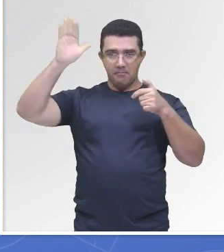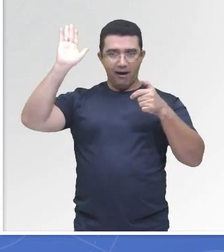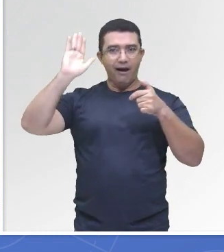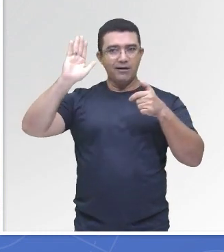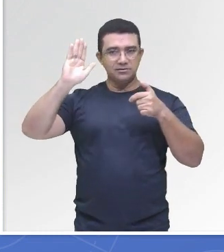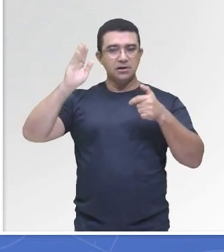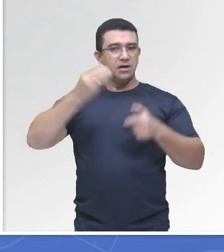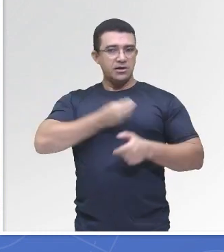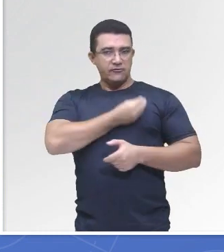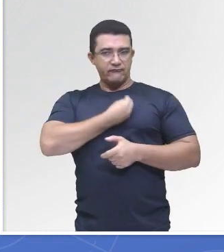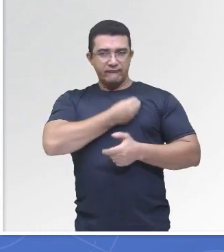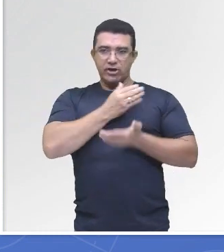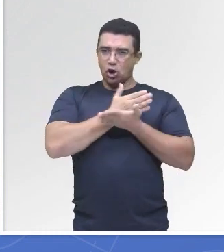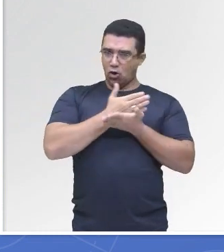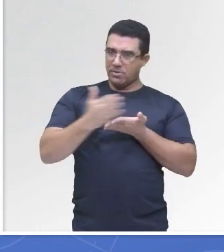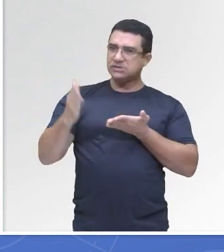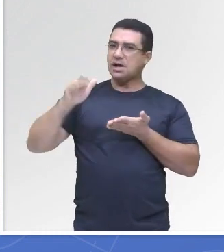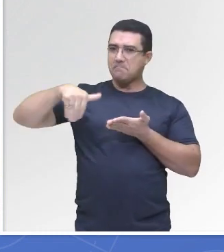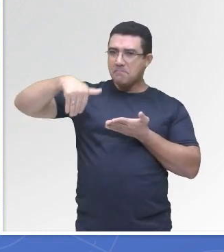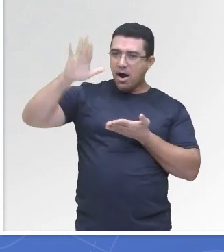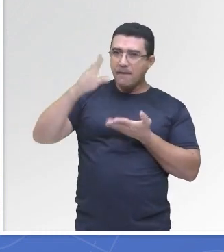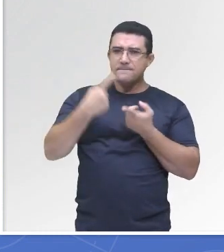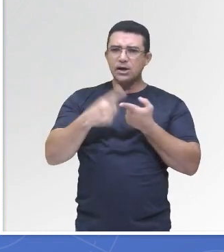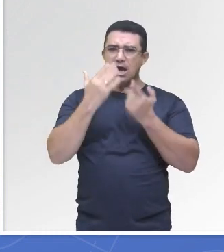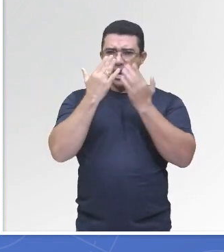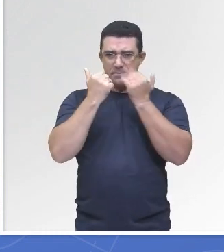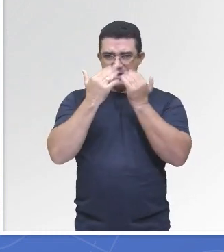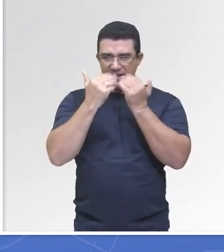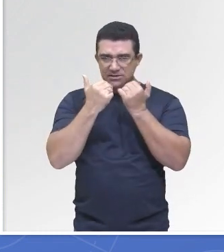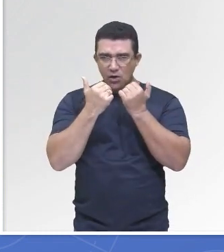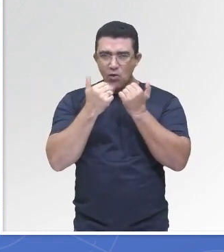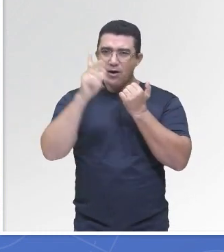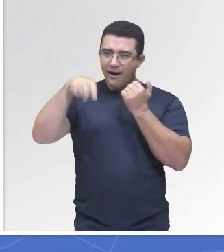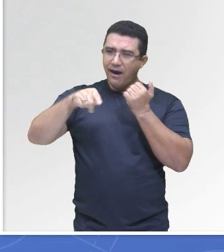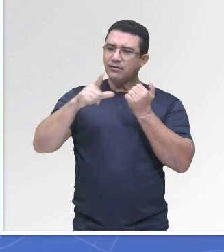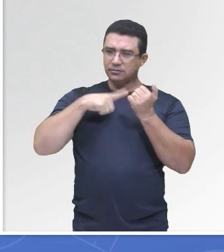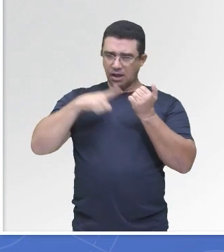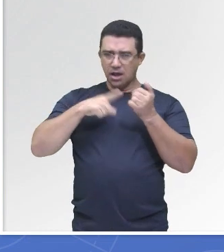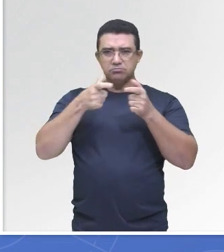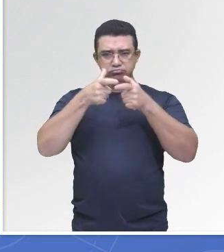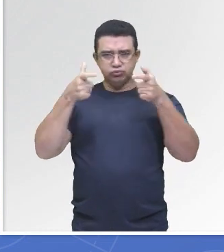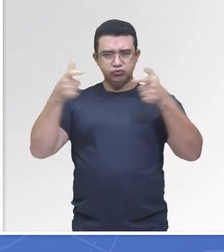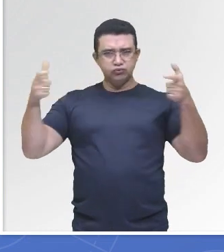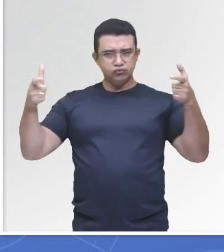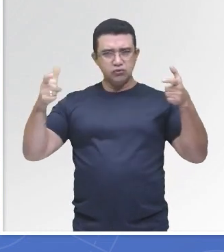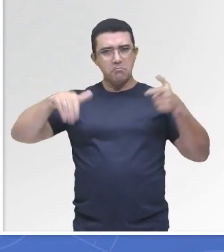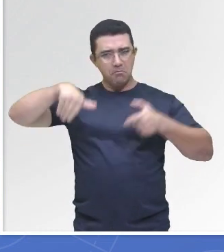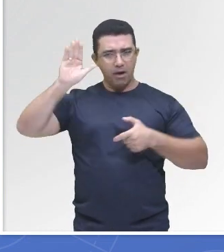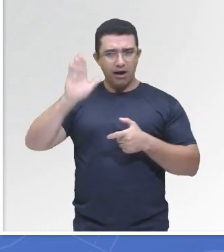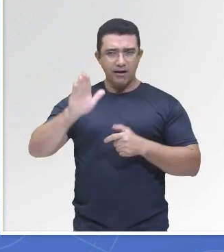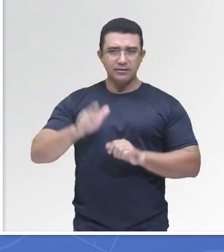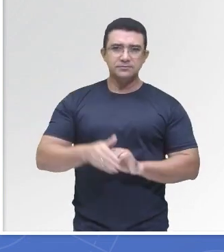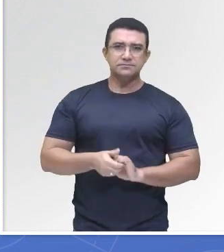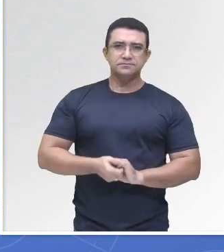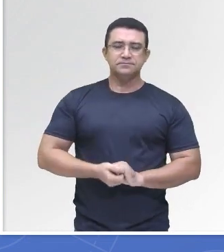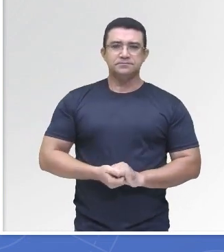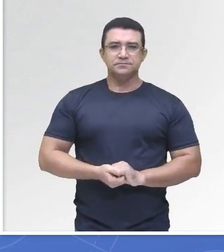a viver mais porque a alimentação é mais farta, como a gente pode ver aqui. Eles vão